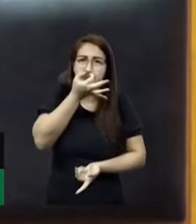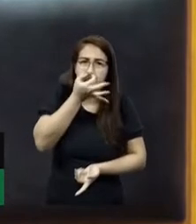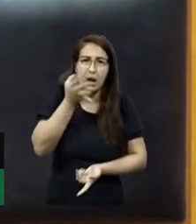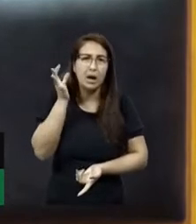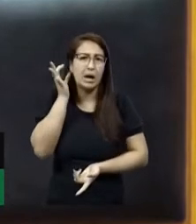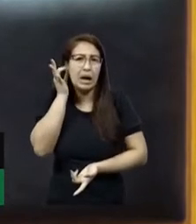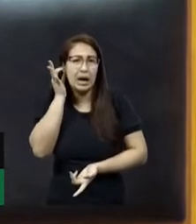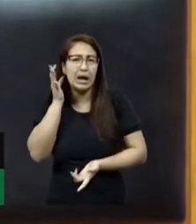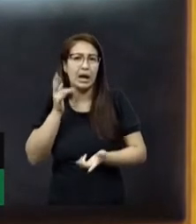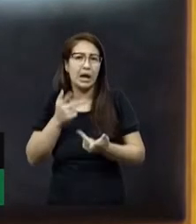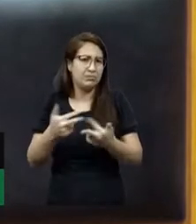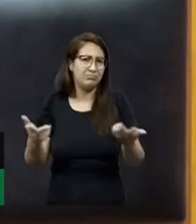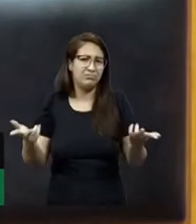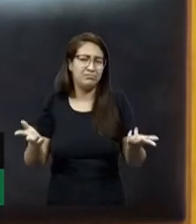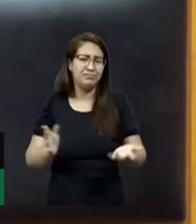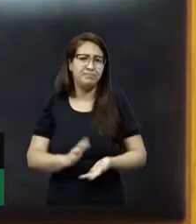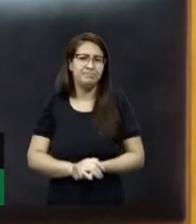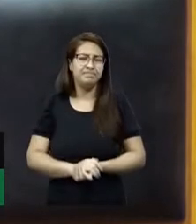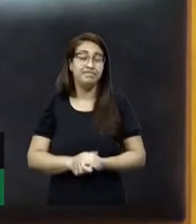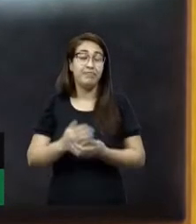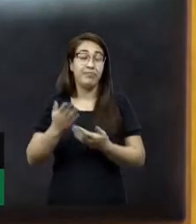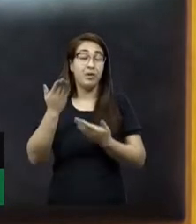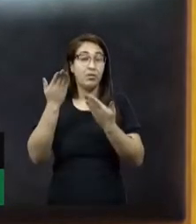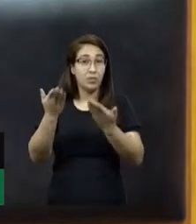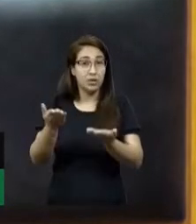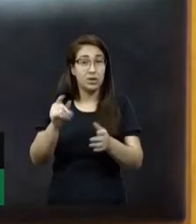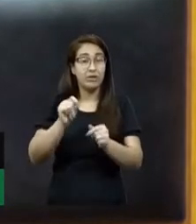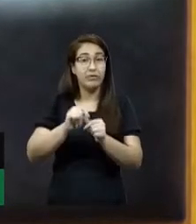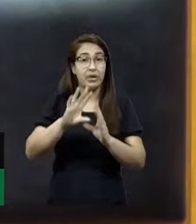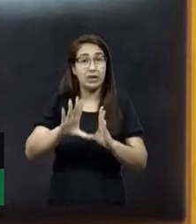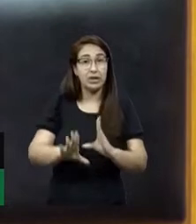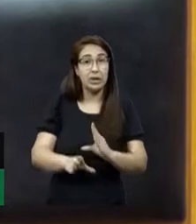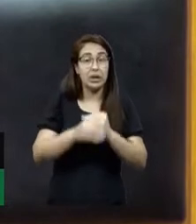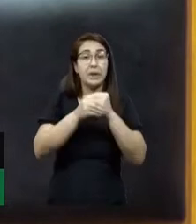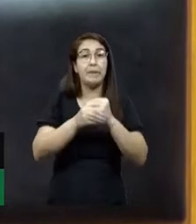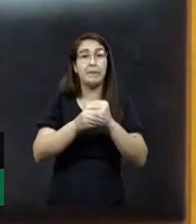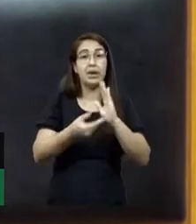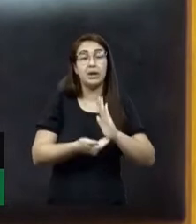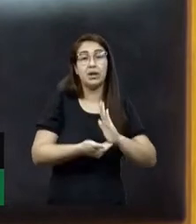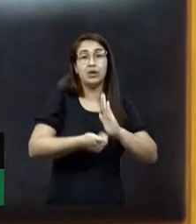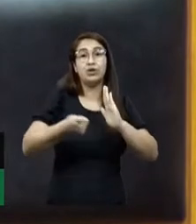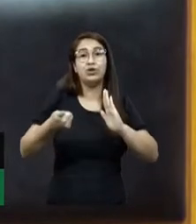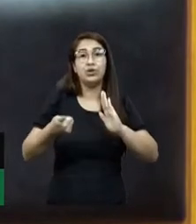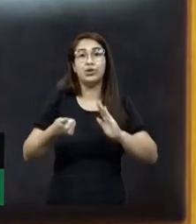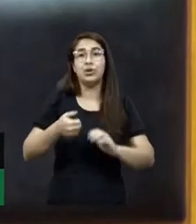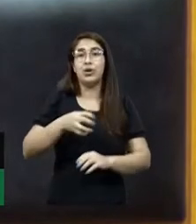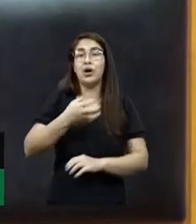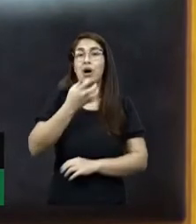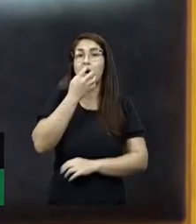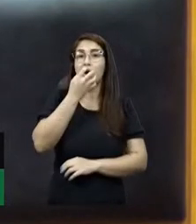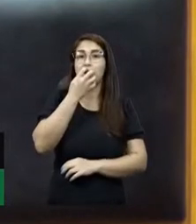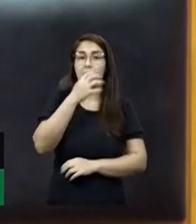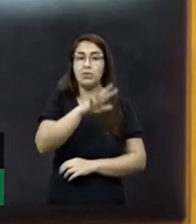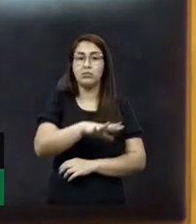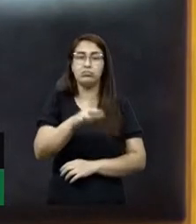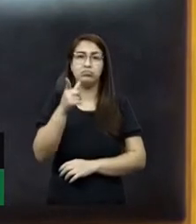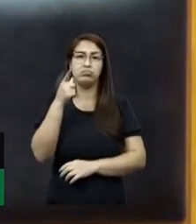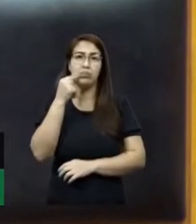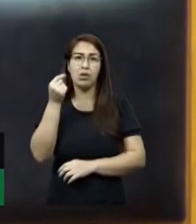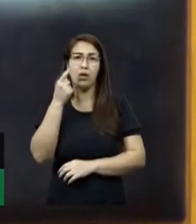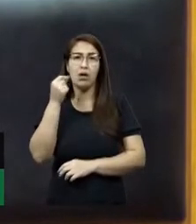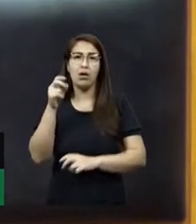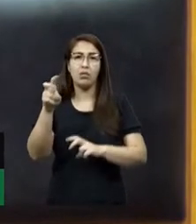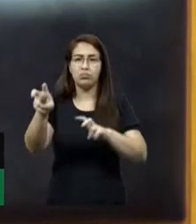aí a Vossa Excelência, deputado Moacir Sopelsa, fez uma emenda para que retire os animais que estão no campo, como o gado,